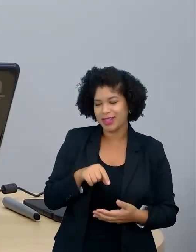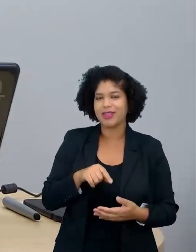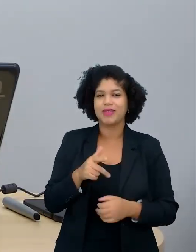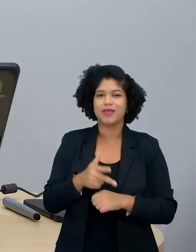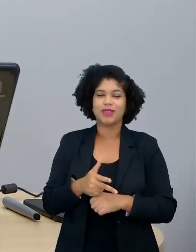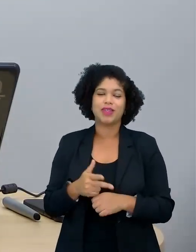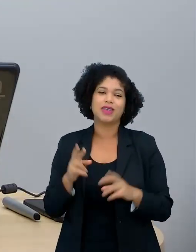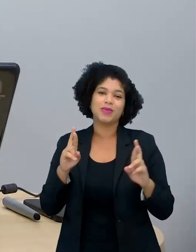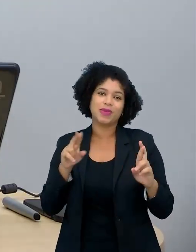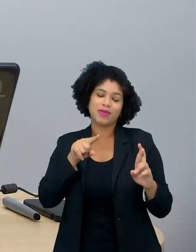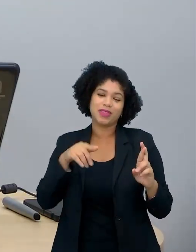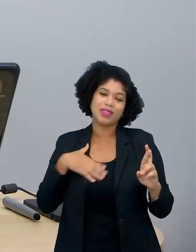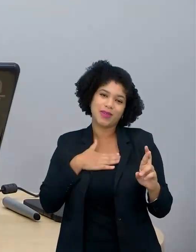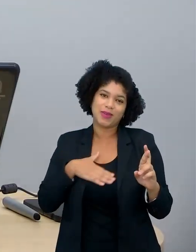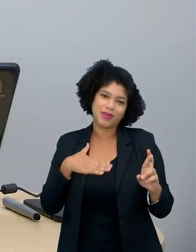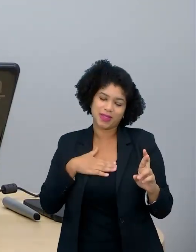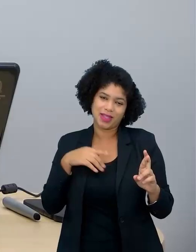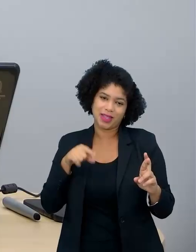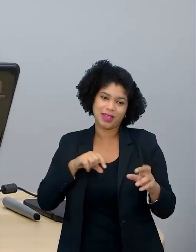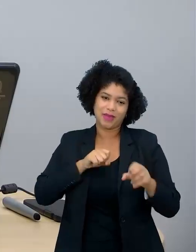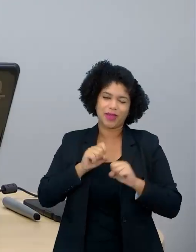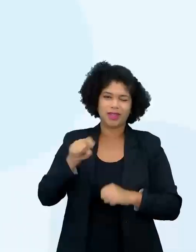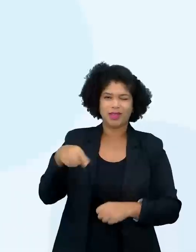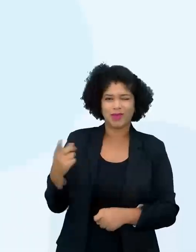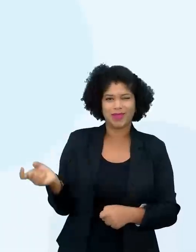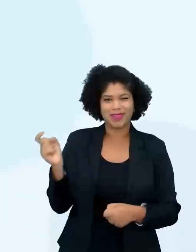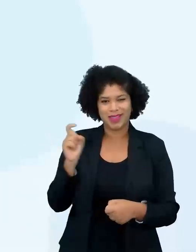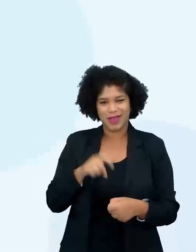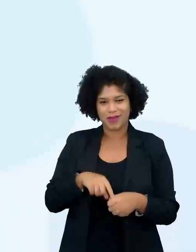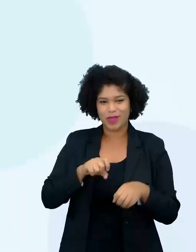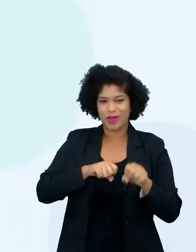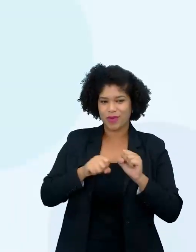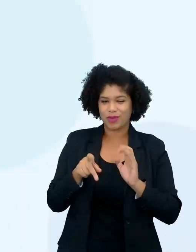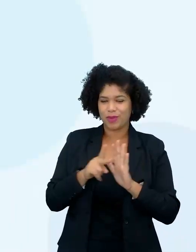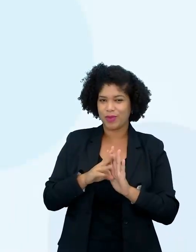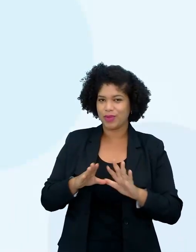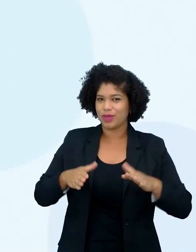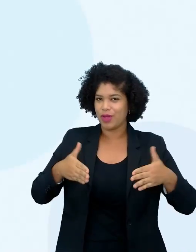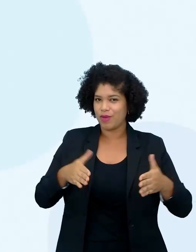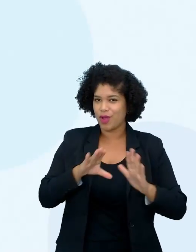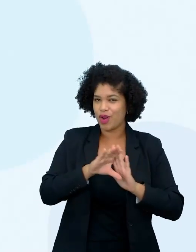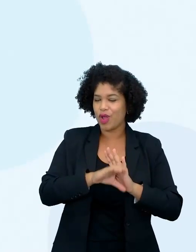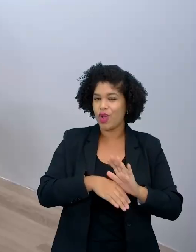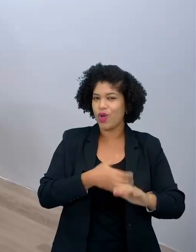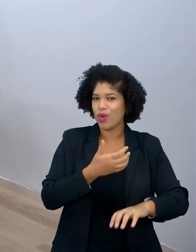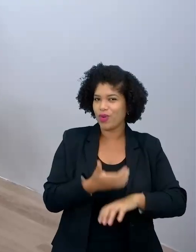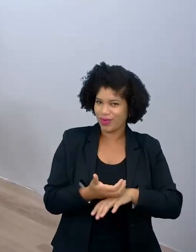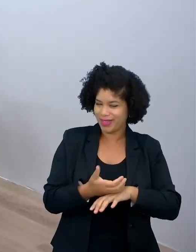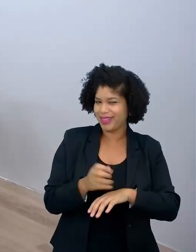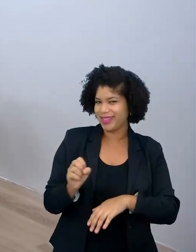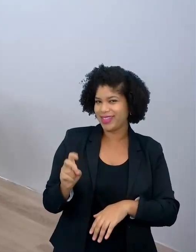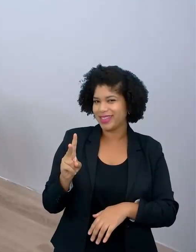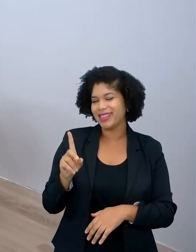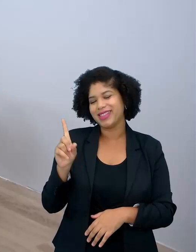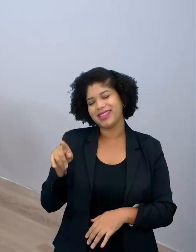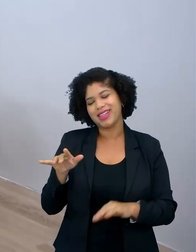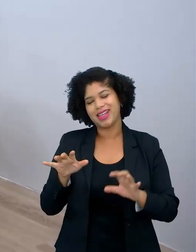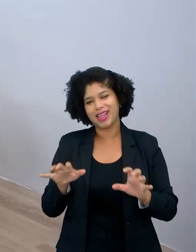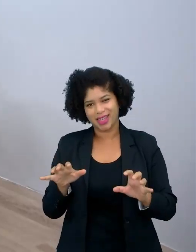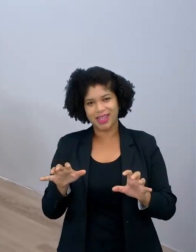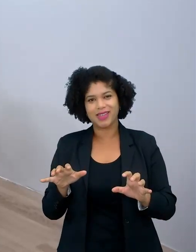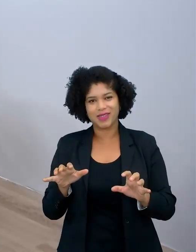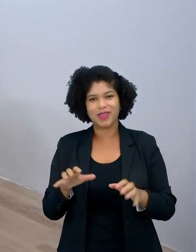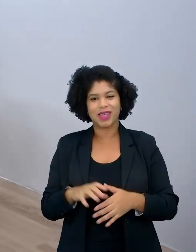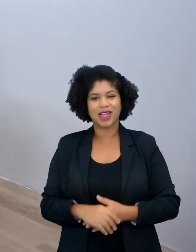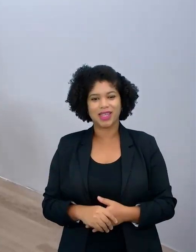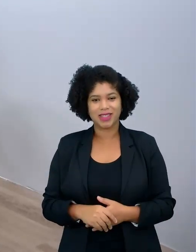tenham gostado aí da formação. E daqui a pouco a gente volta aí com a formação focada no currículo, tá ok? É isso, então, né? A gente